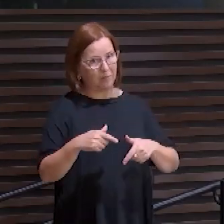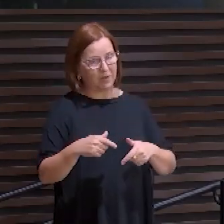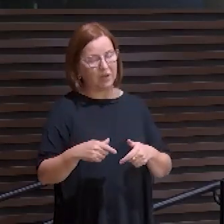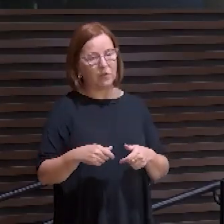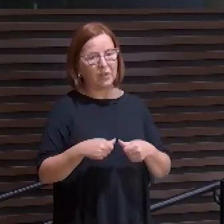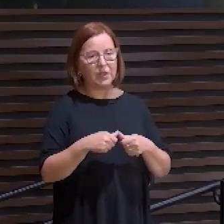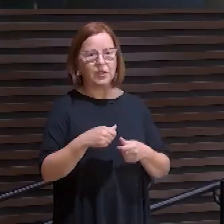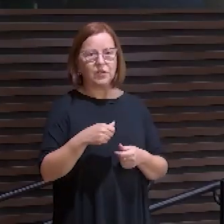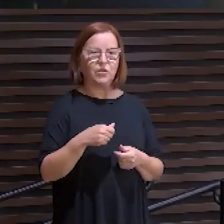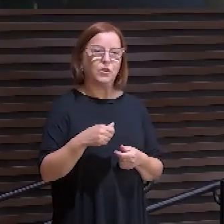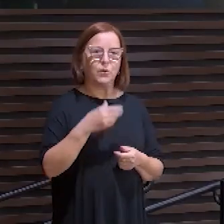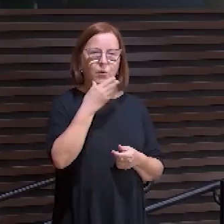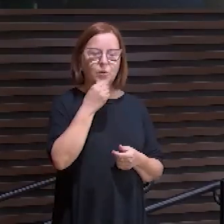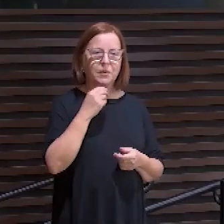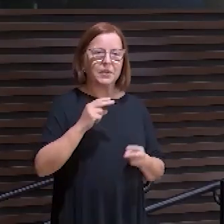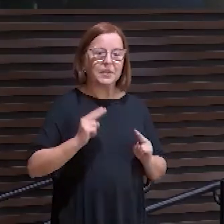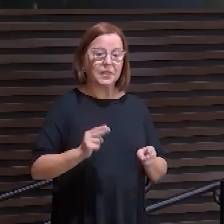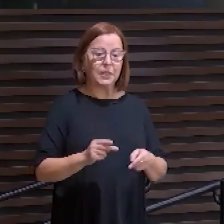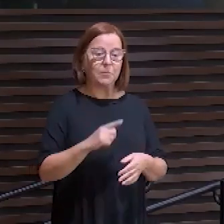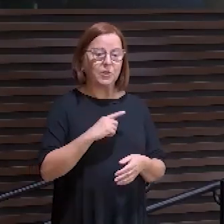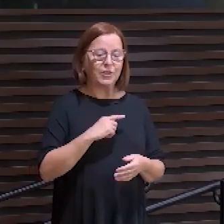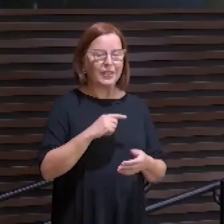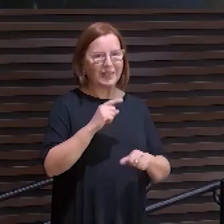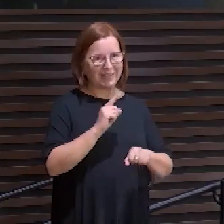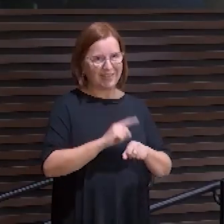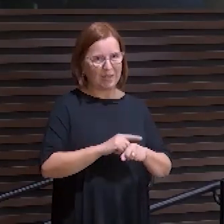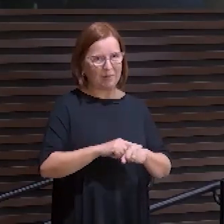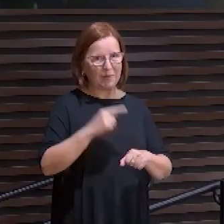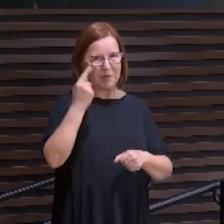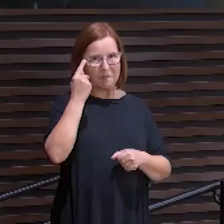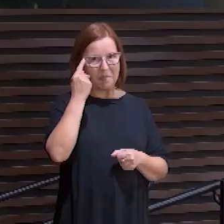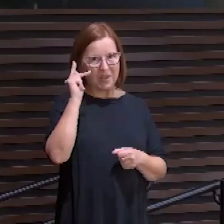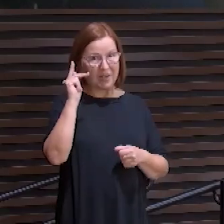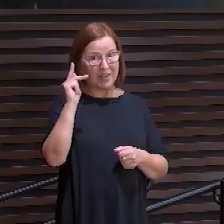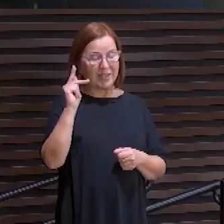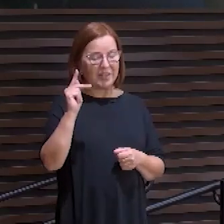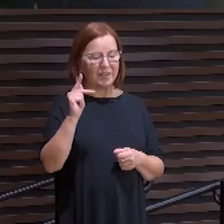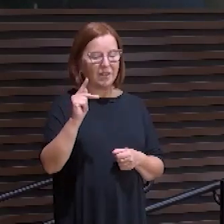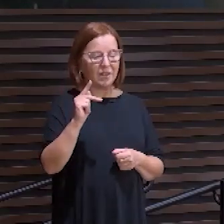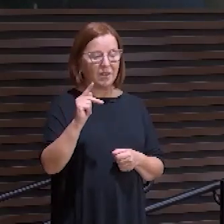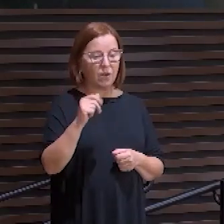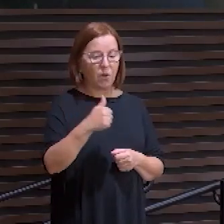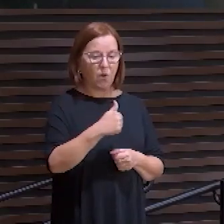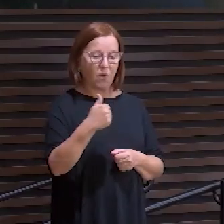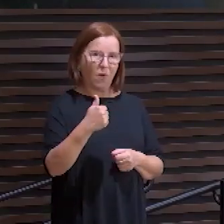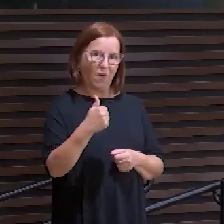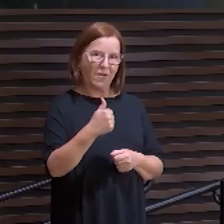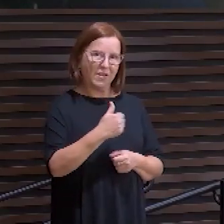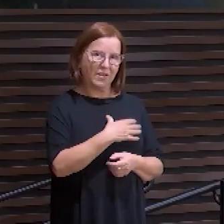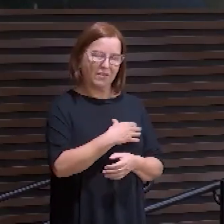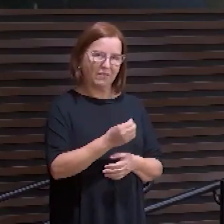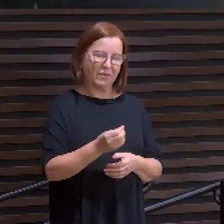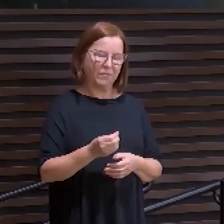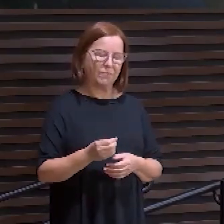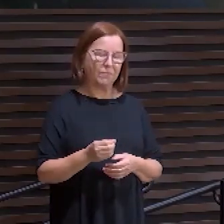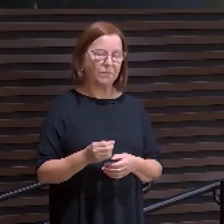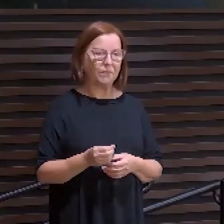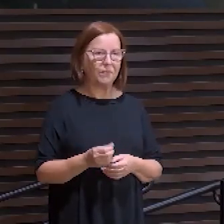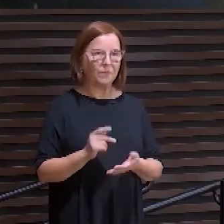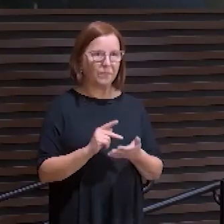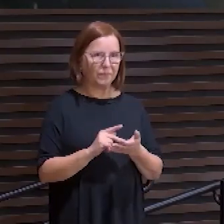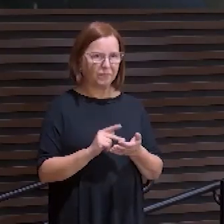tinha tempo para os seus 11 filhos. Na verdade, ele